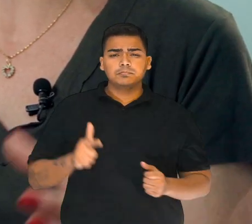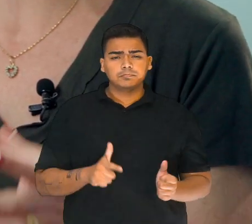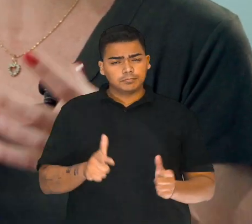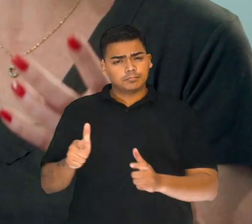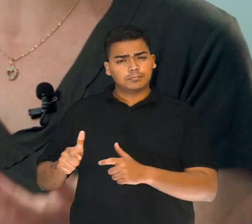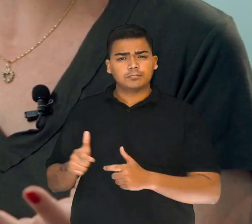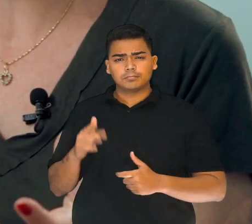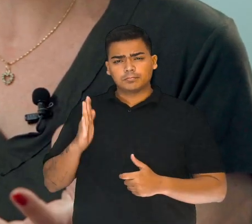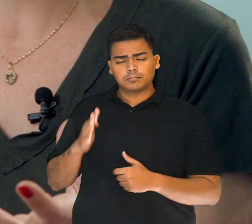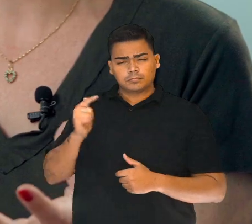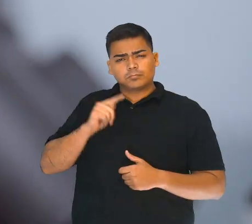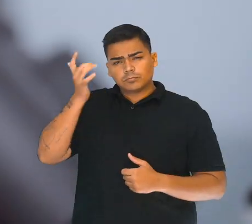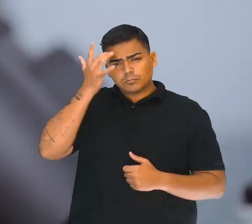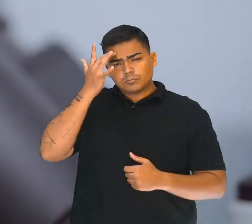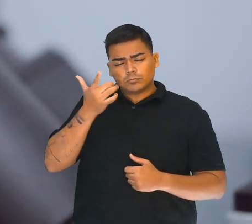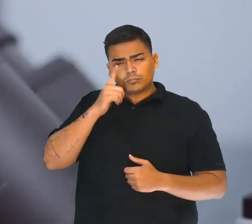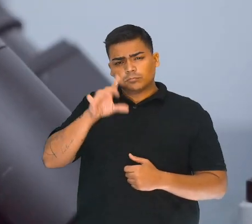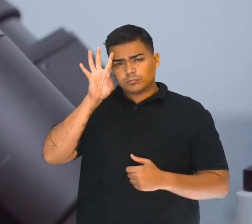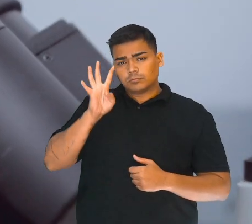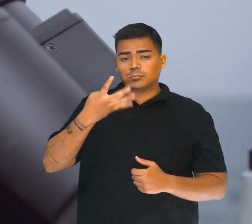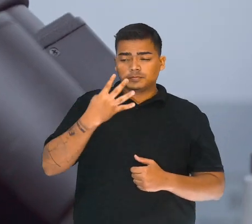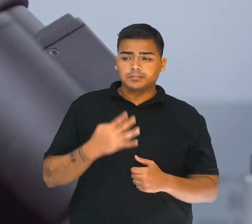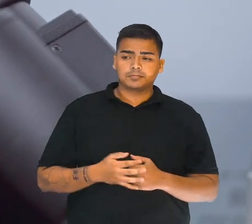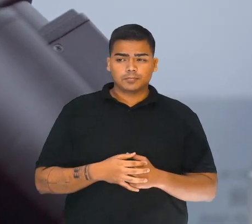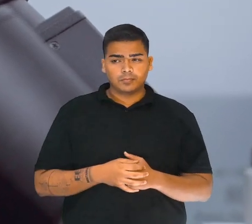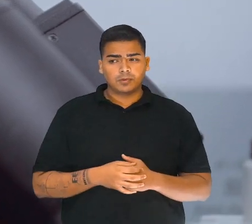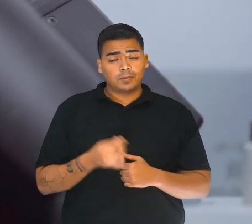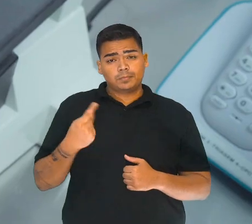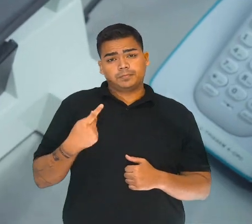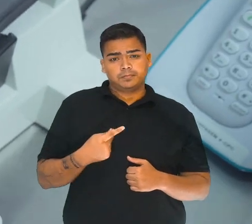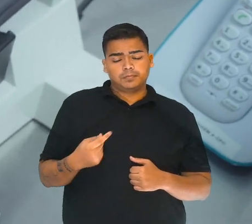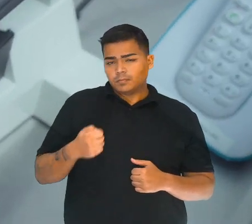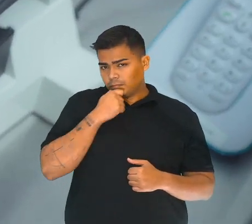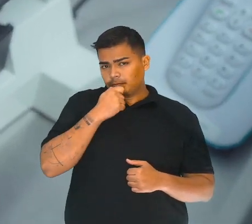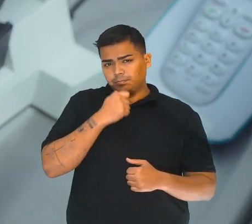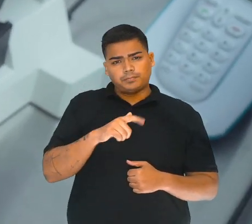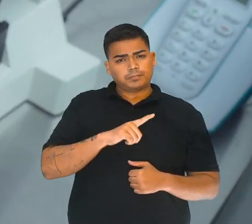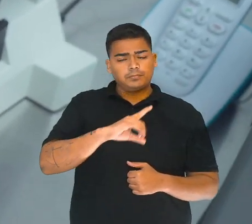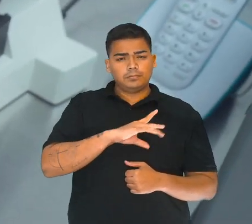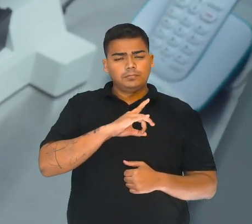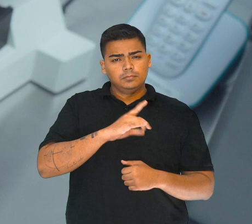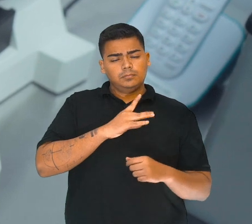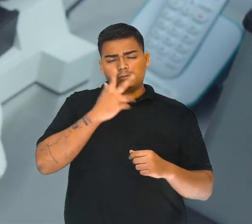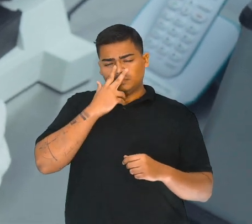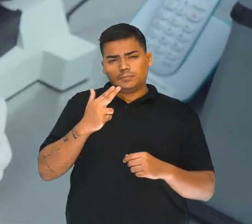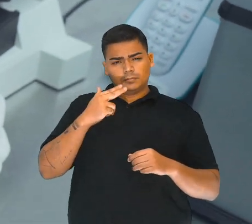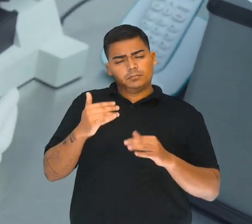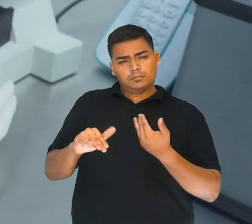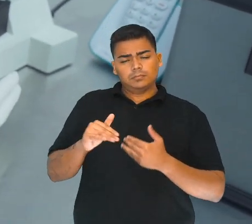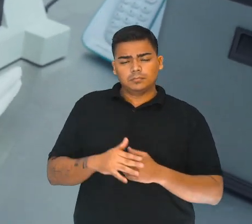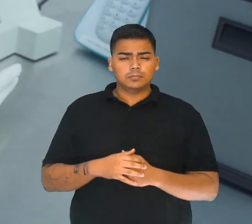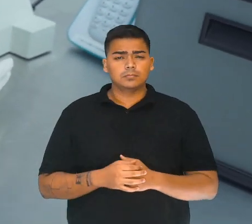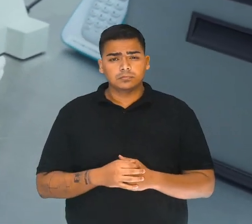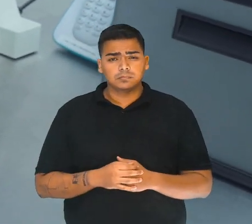locais que já têm uma maturidade para esse tipo de solução chegando ao mercado, aqui ainda existe um medo, né, uma aversão a